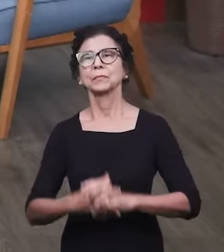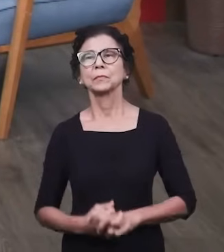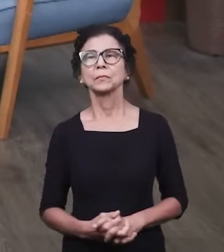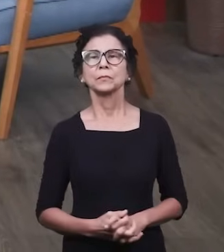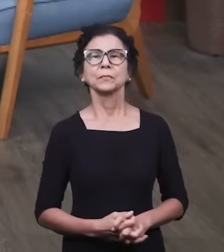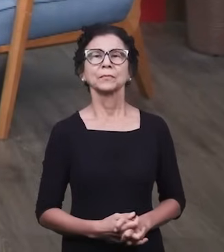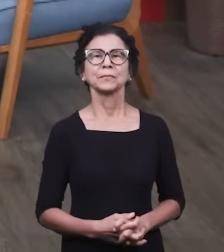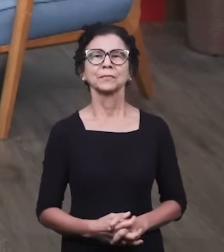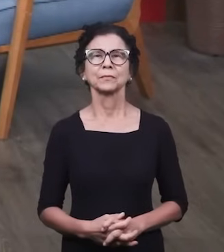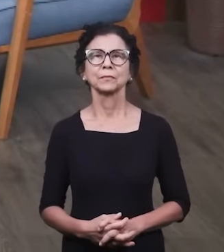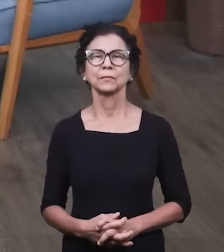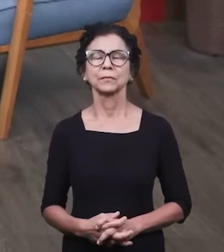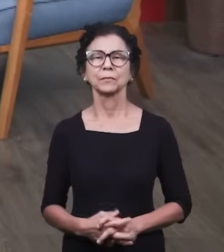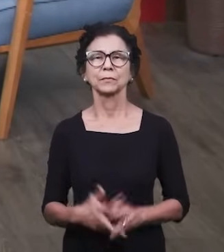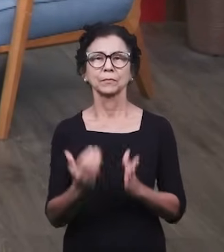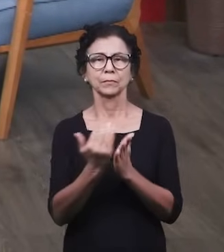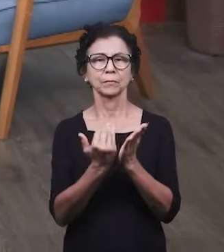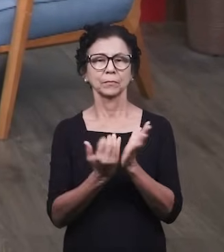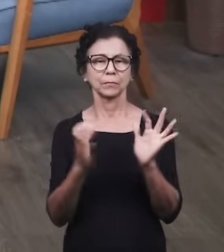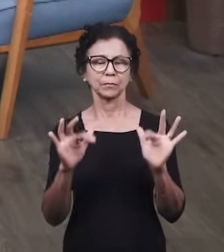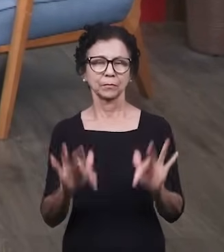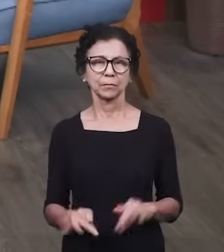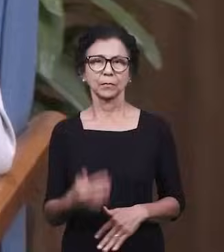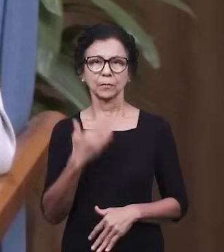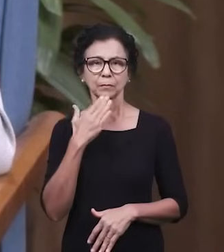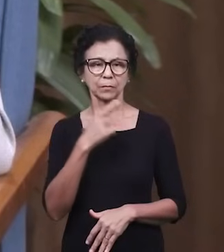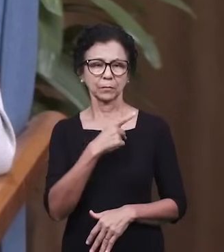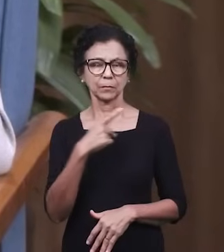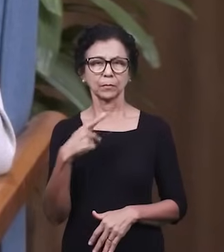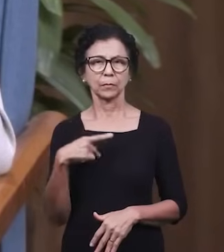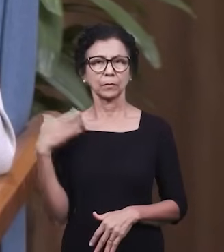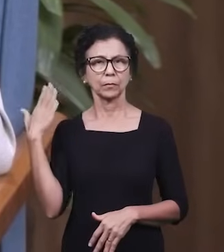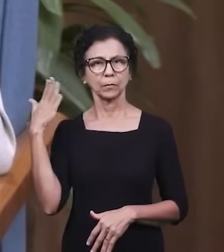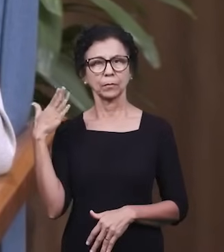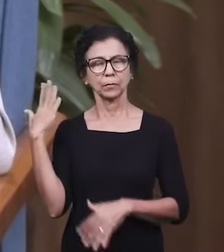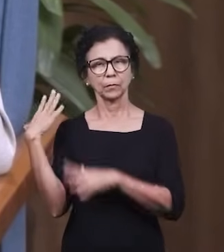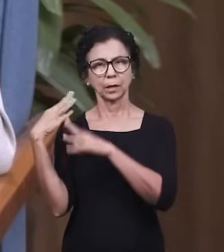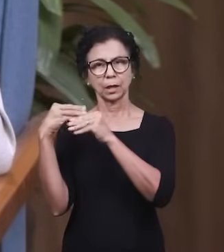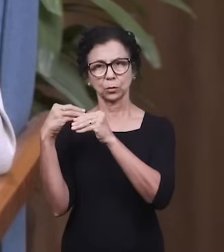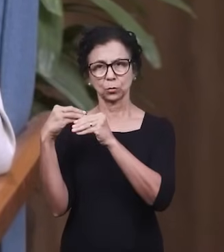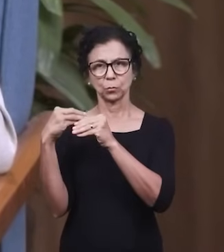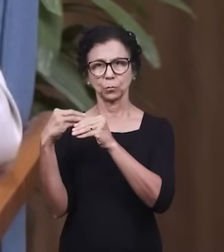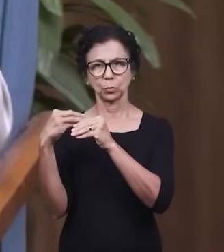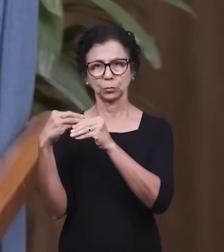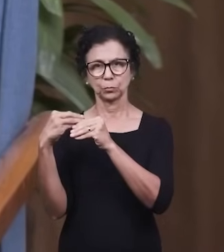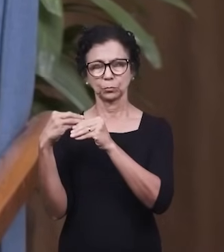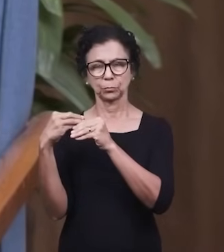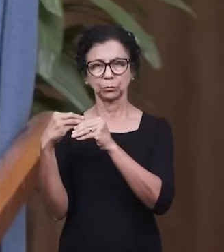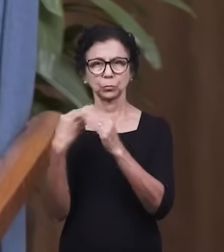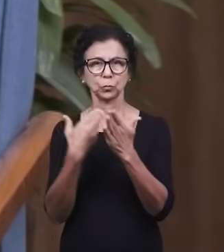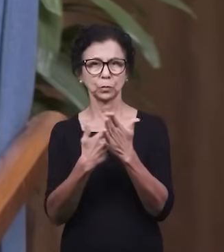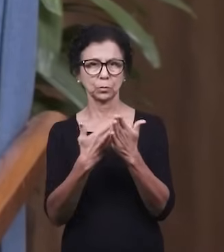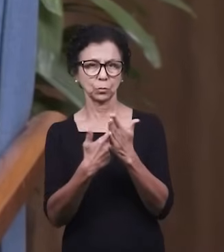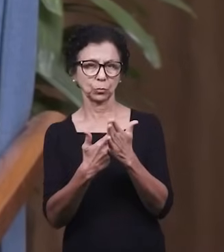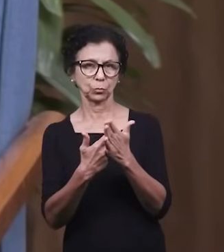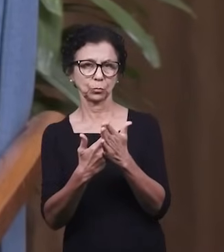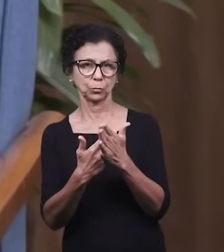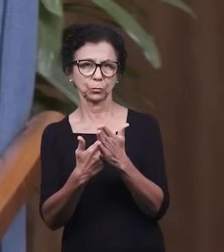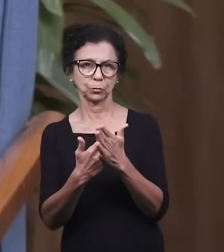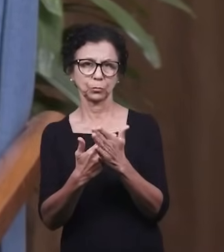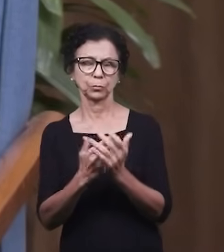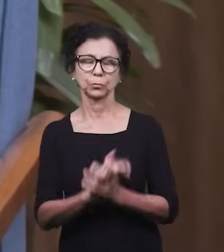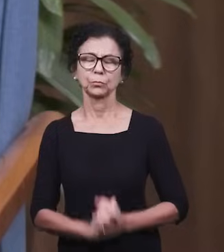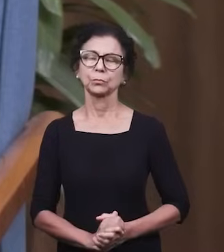vontade do Senhor. Nós estamos chegando ao final do programa e sempre a gente pede a uns pastores para trazer uma palavra, aplicando aquilo que foi trazido aqui